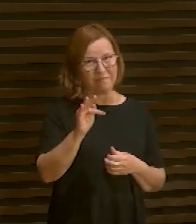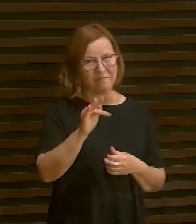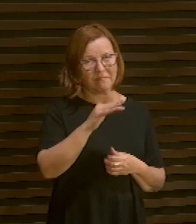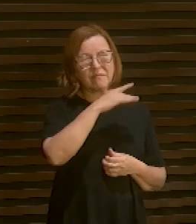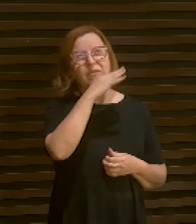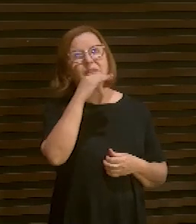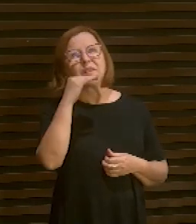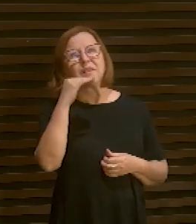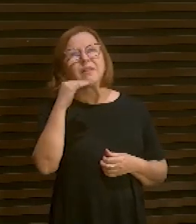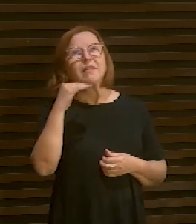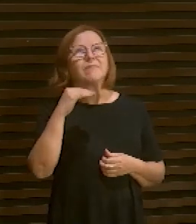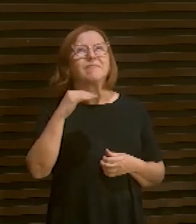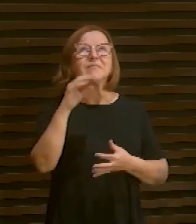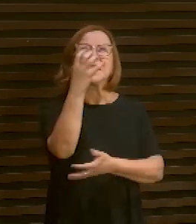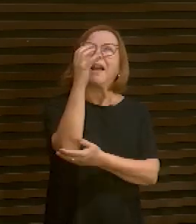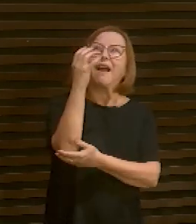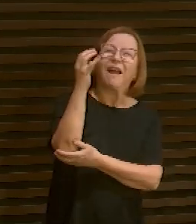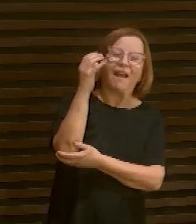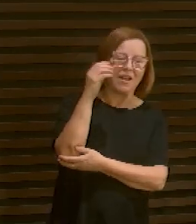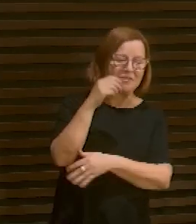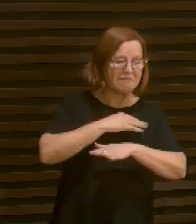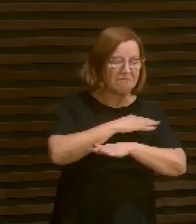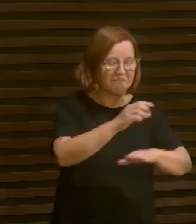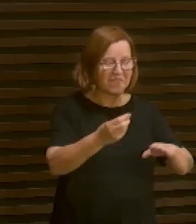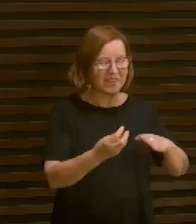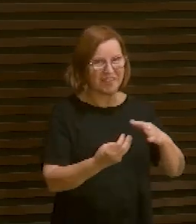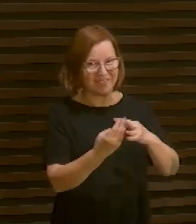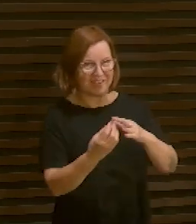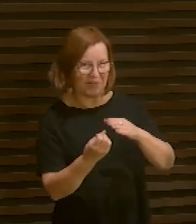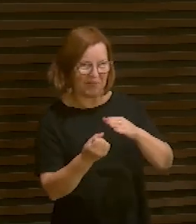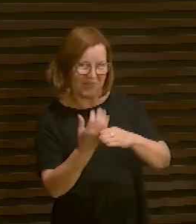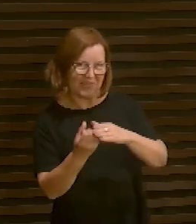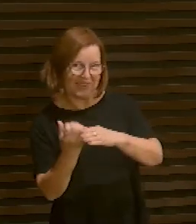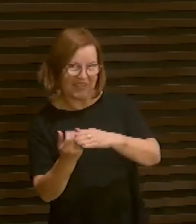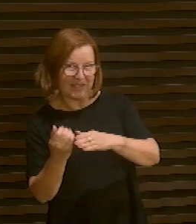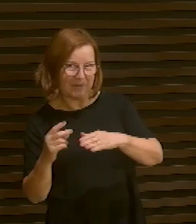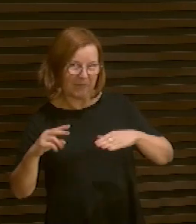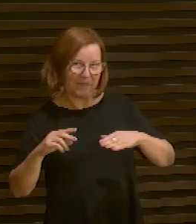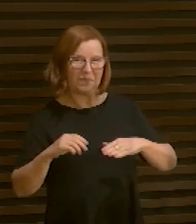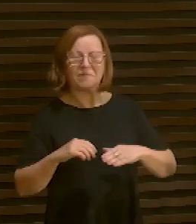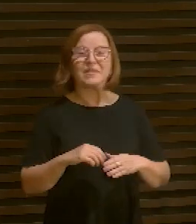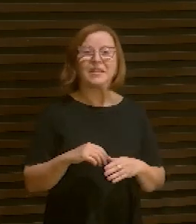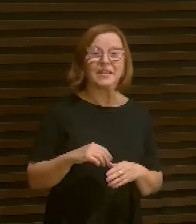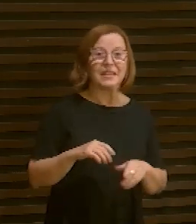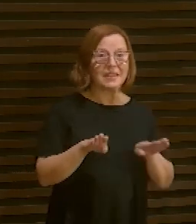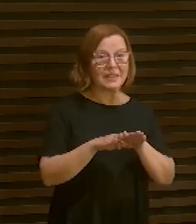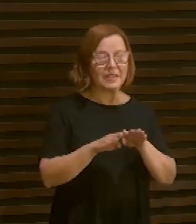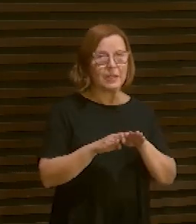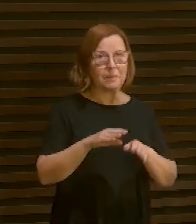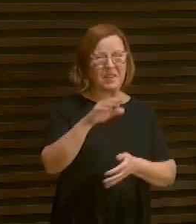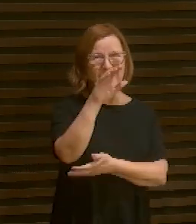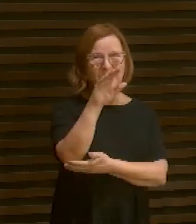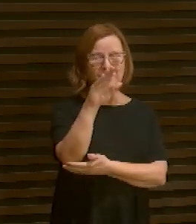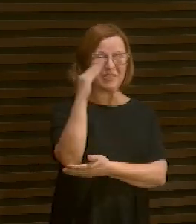da grama recém-cortada e as diferentes condições de tempo. Dias